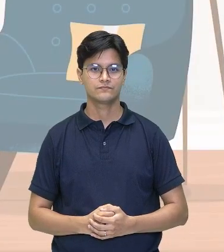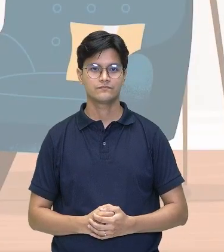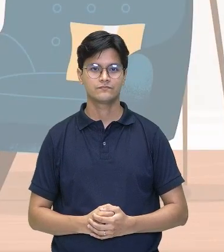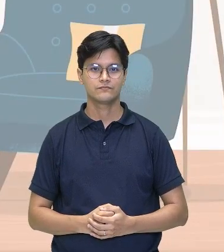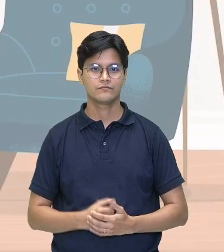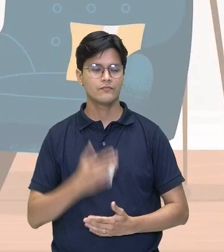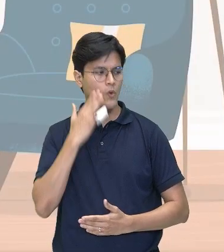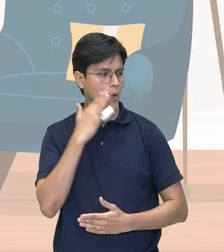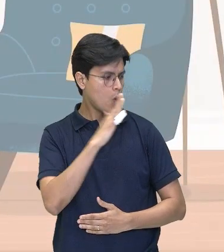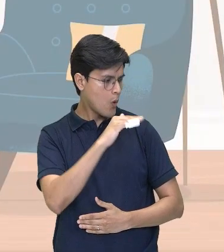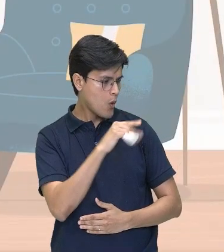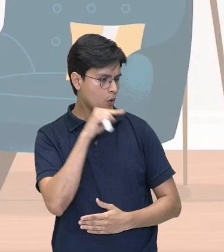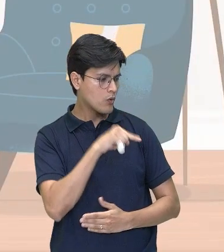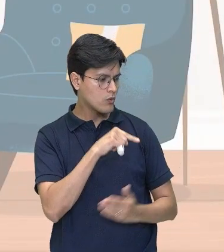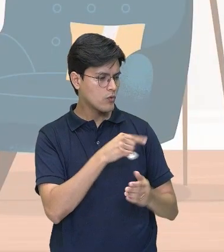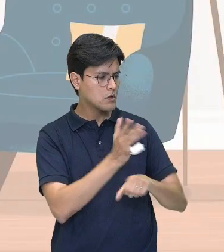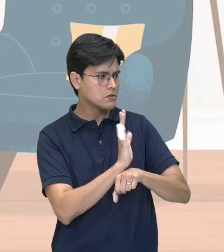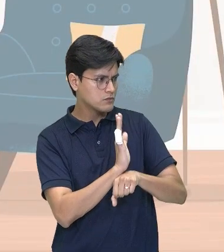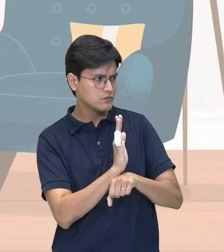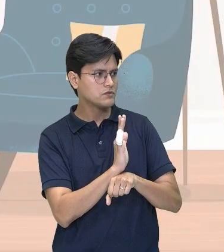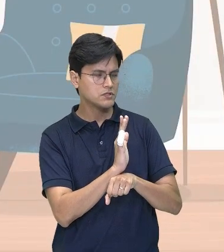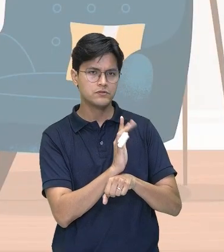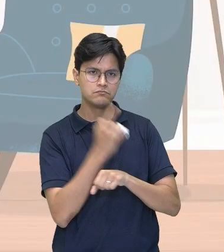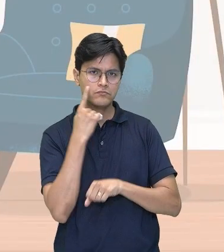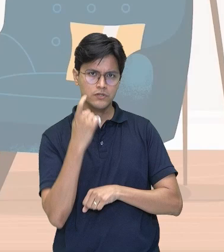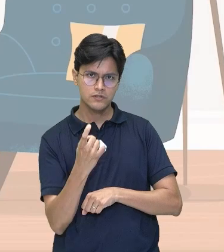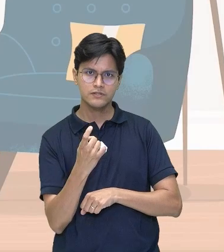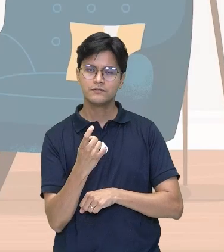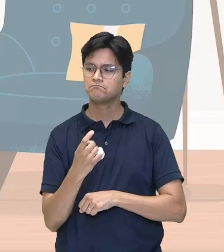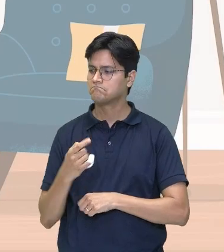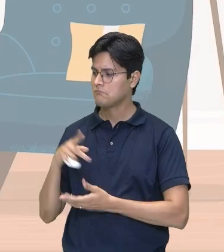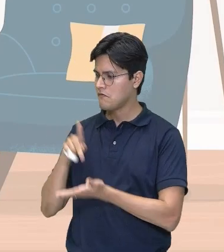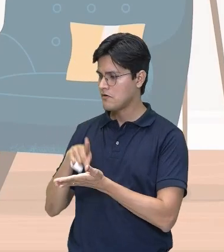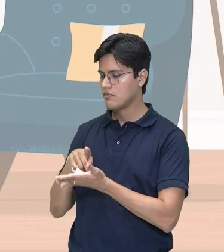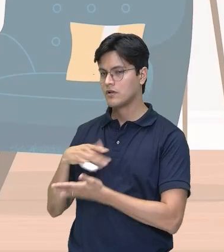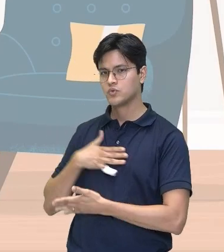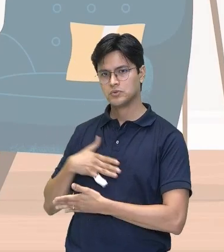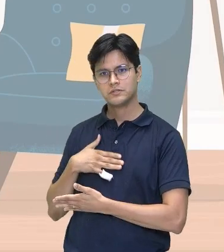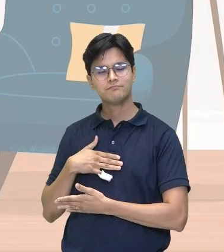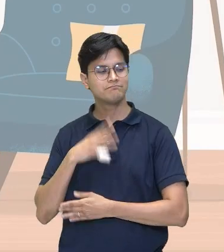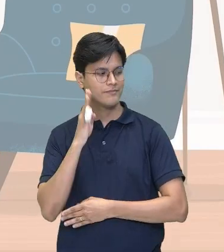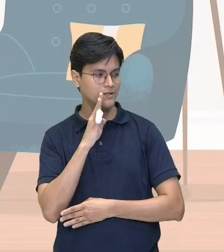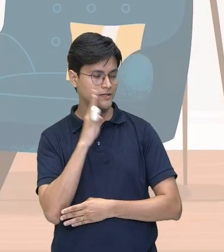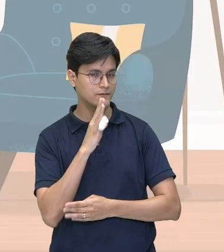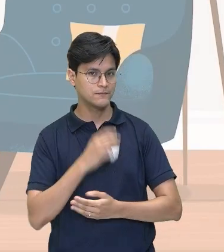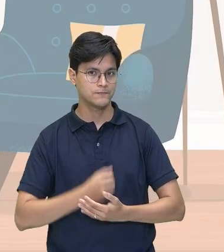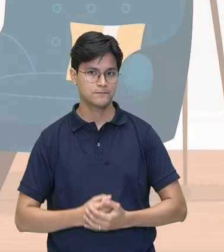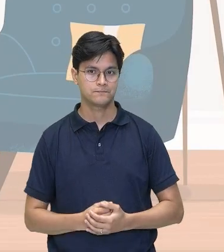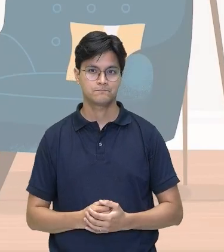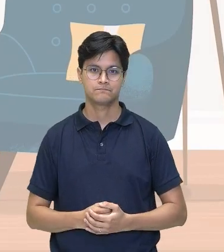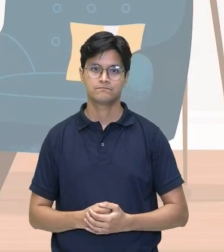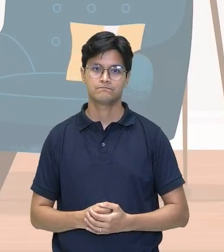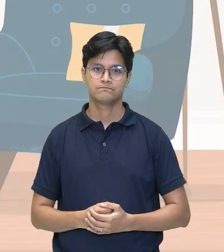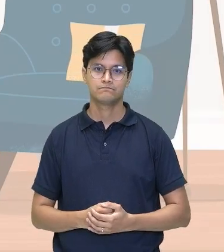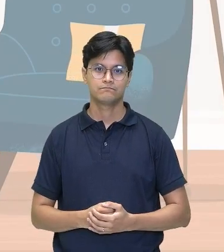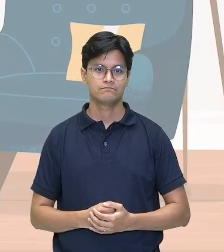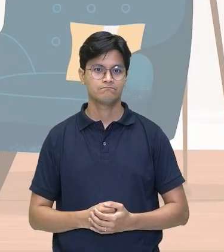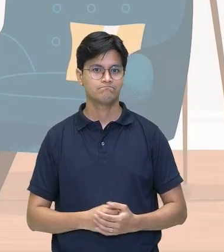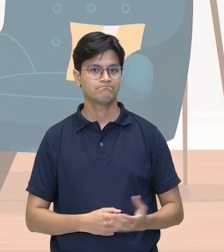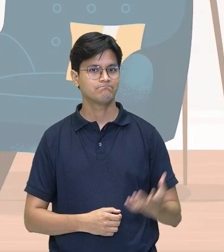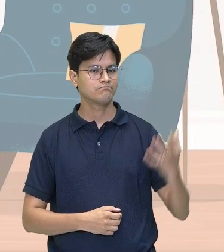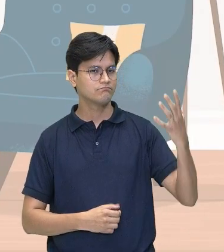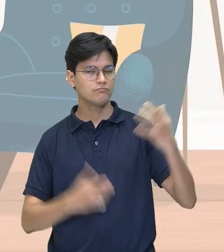Olha, que vídeo interessante. Verdade, gostei. Muito bacana, né? Tirar uma selfie